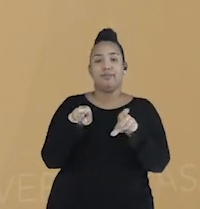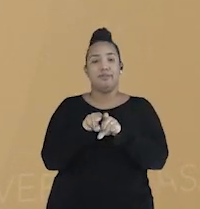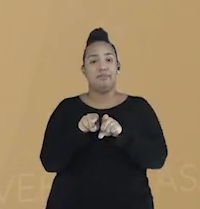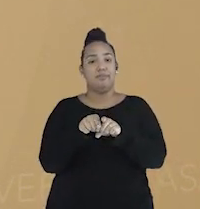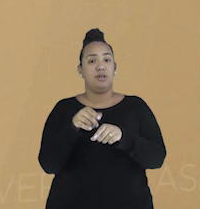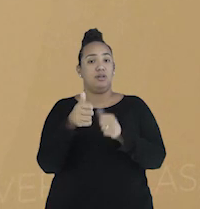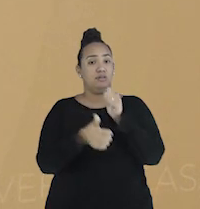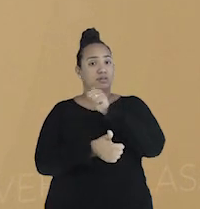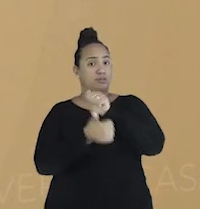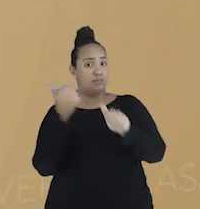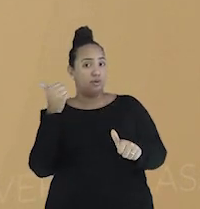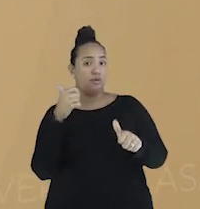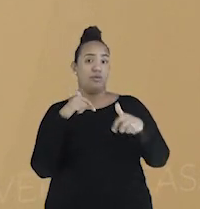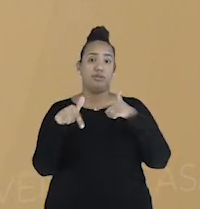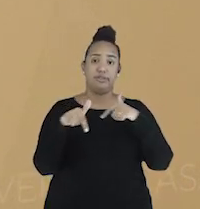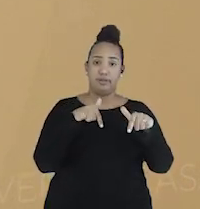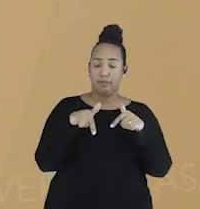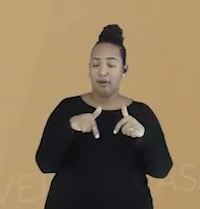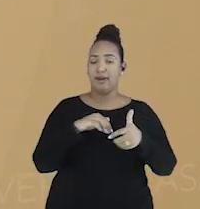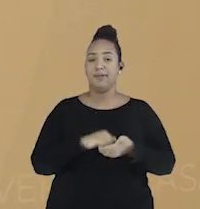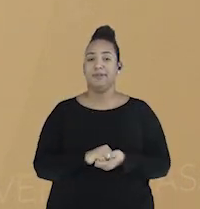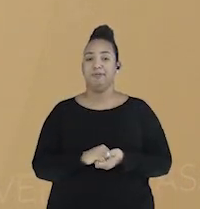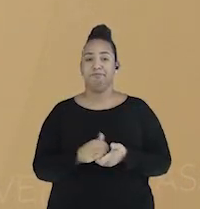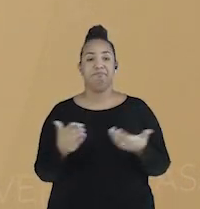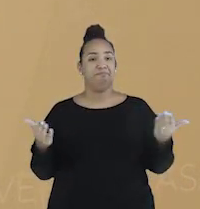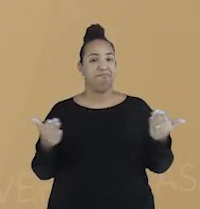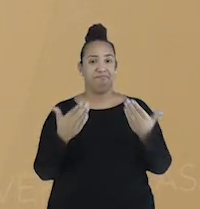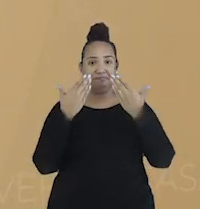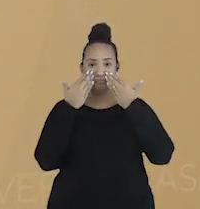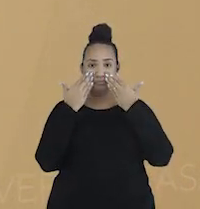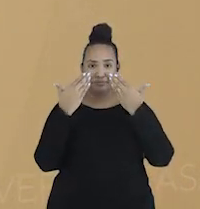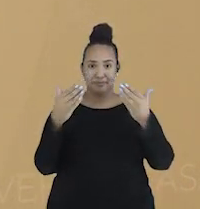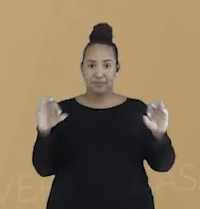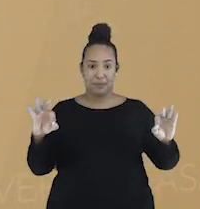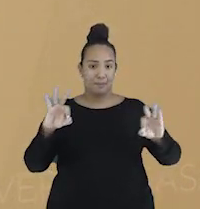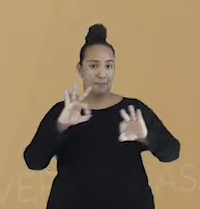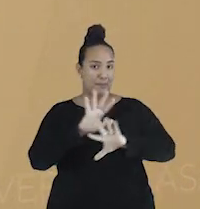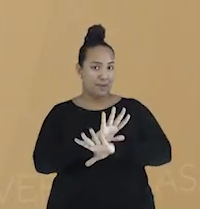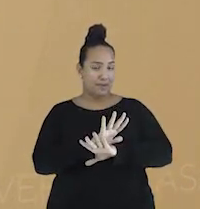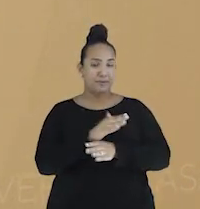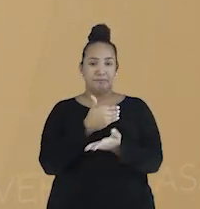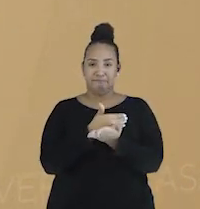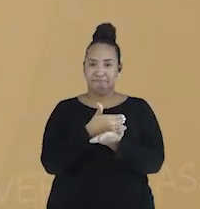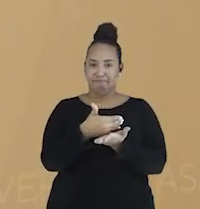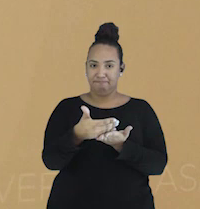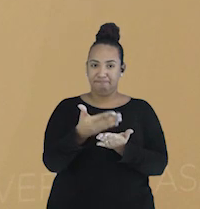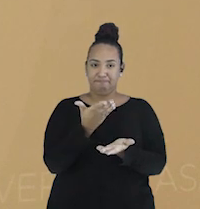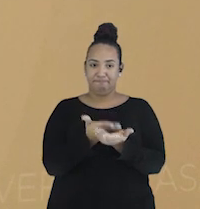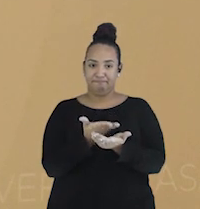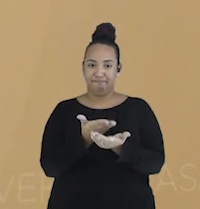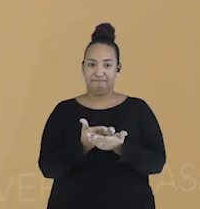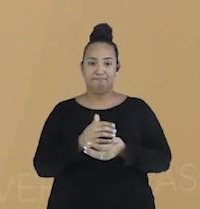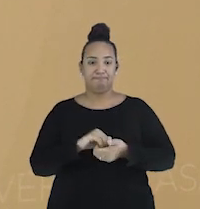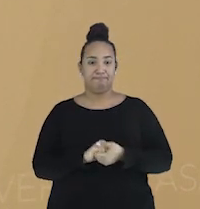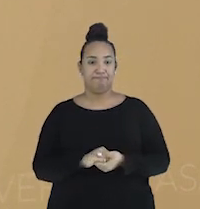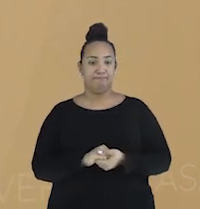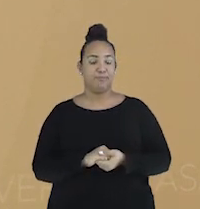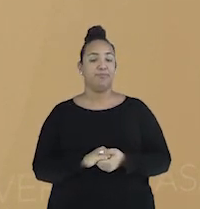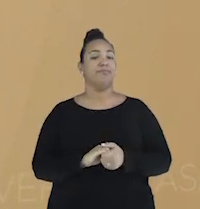em esportes, trabalho. Agora que as apresentações foram realizadas, vamos começar a